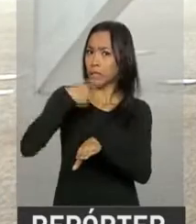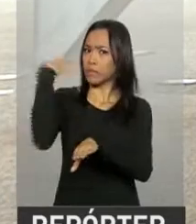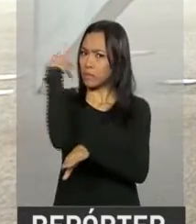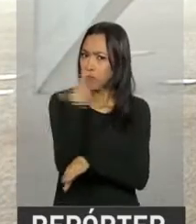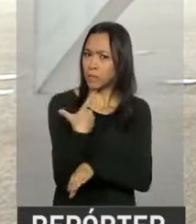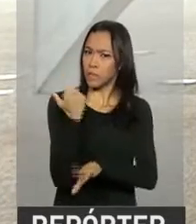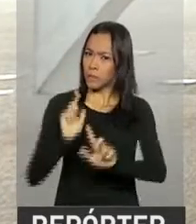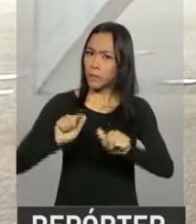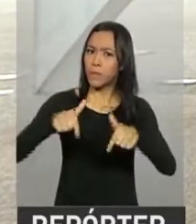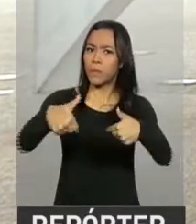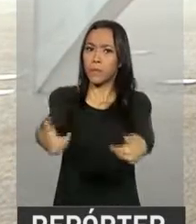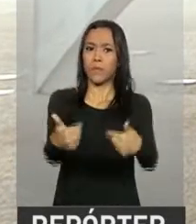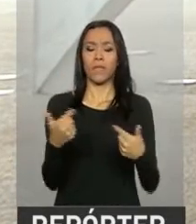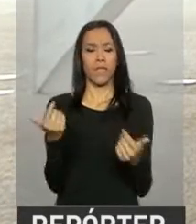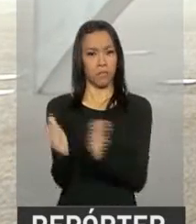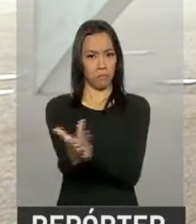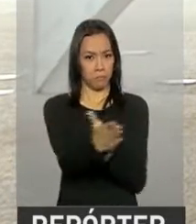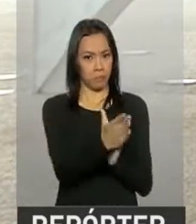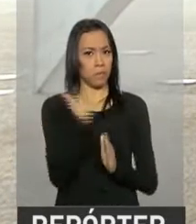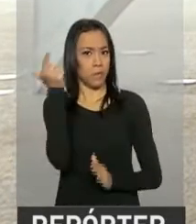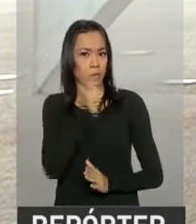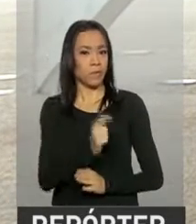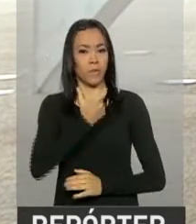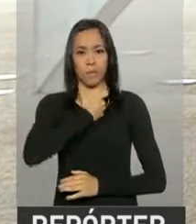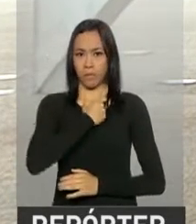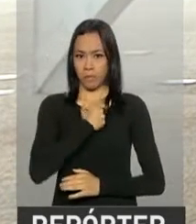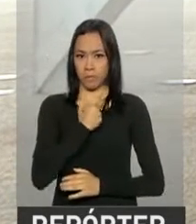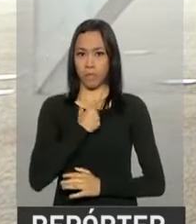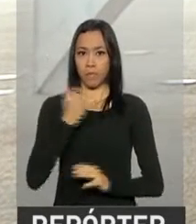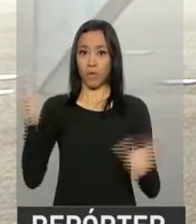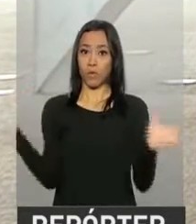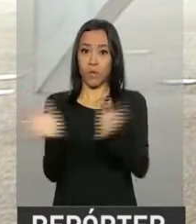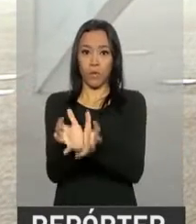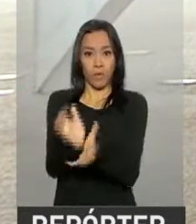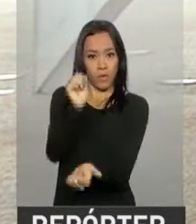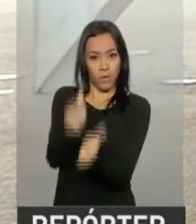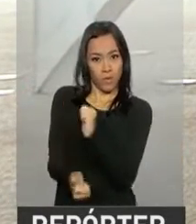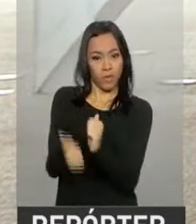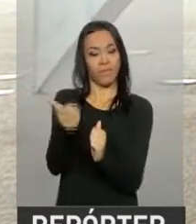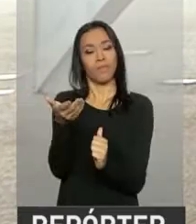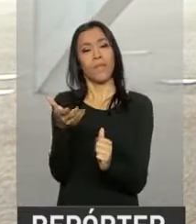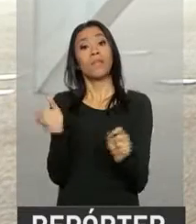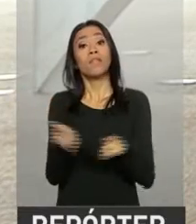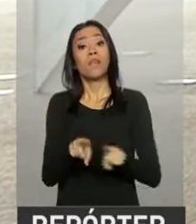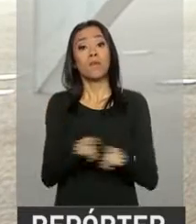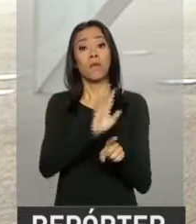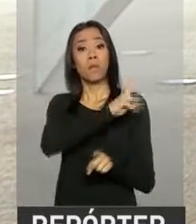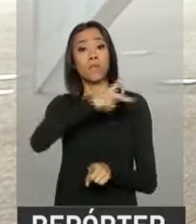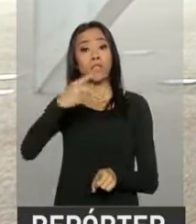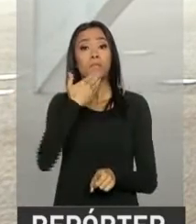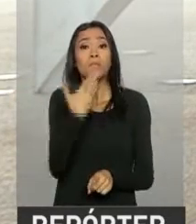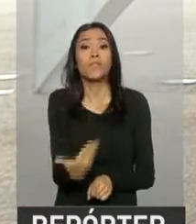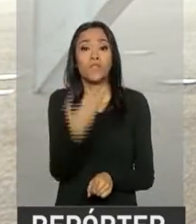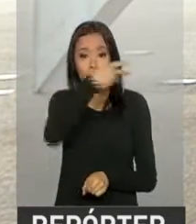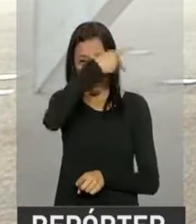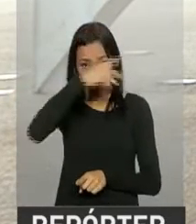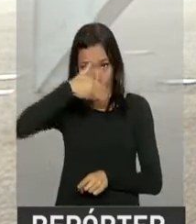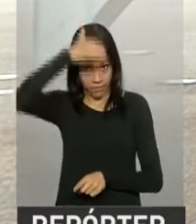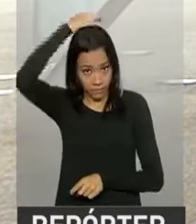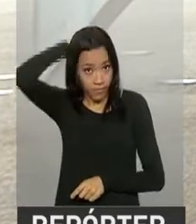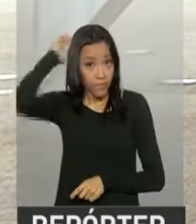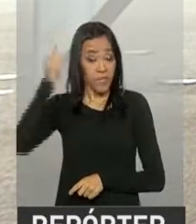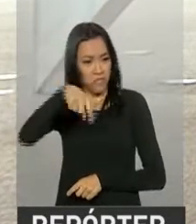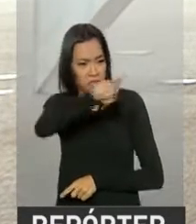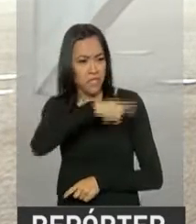e elogiou as medalhas já conquistadas pelos atletas brasileiros temer pediu para que todos mantenham entusiasmo a